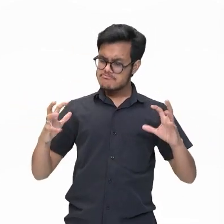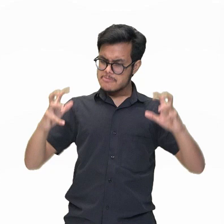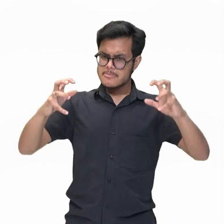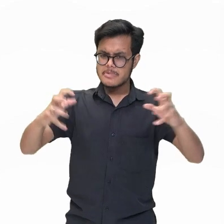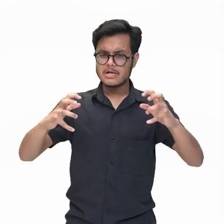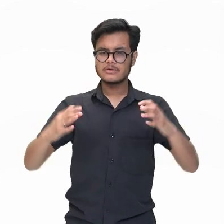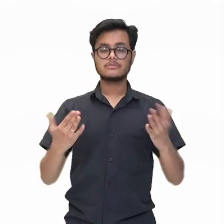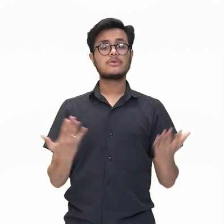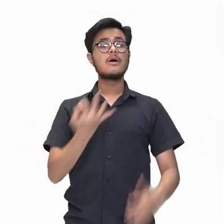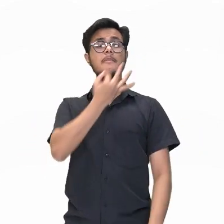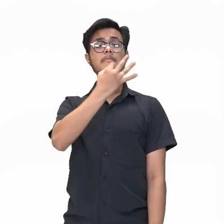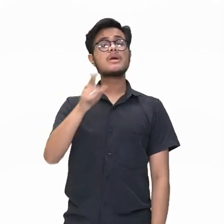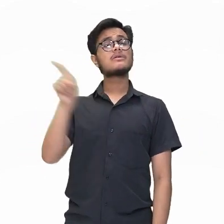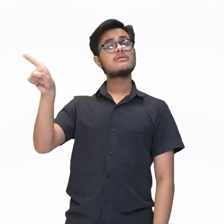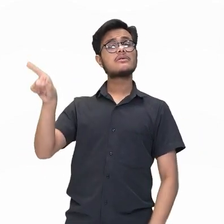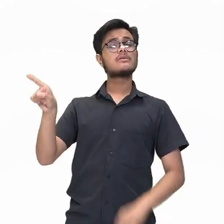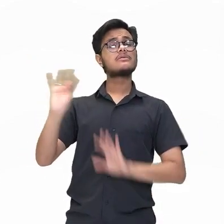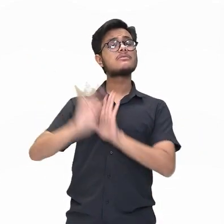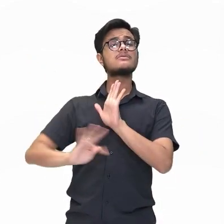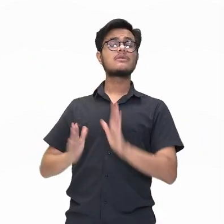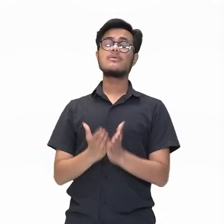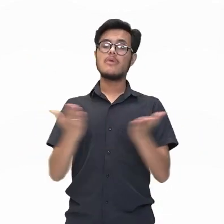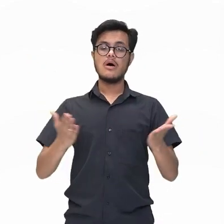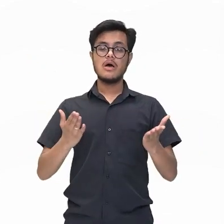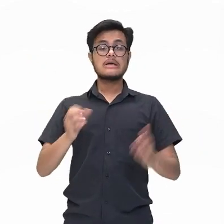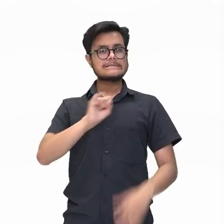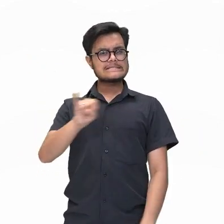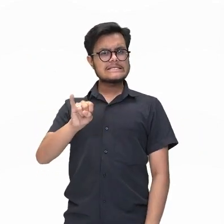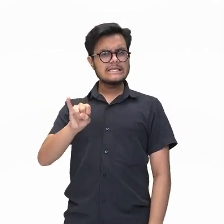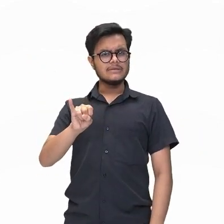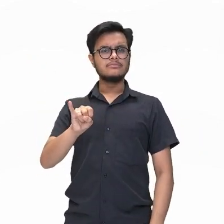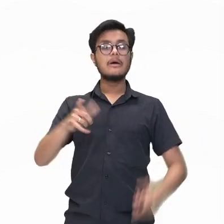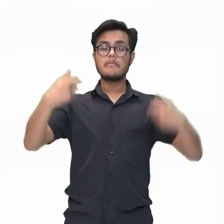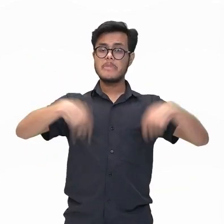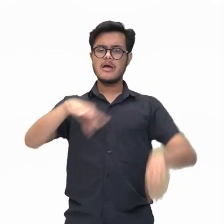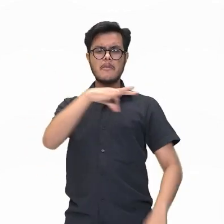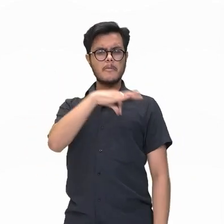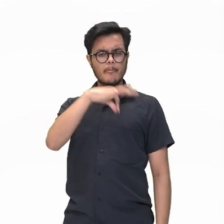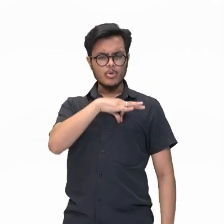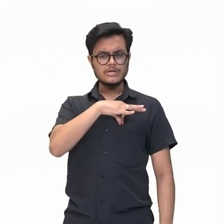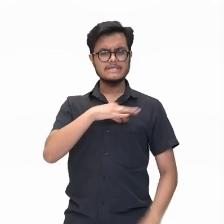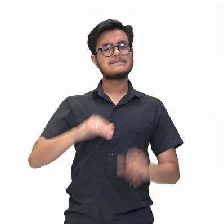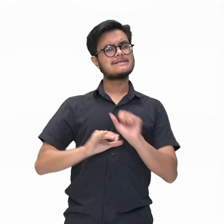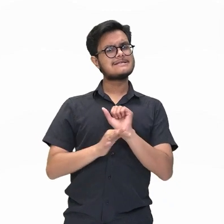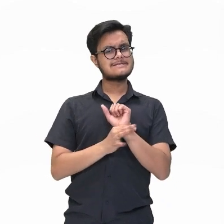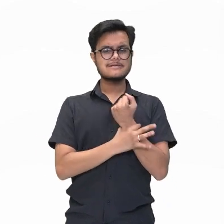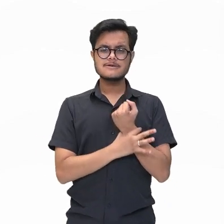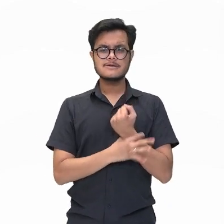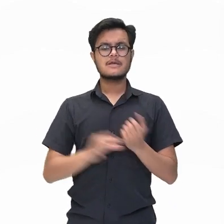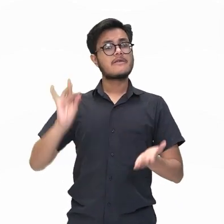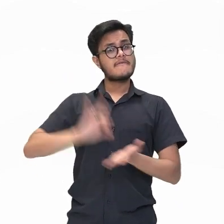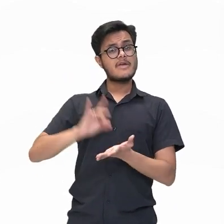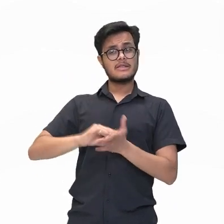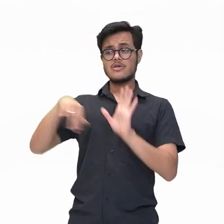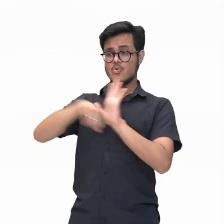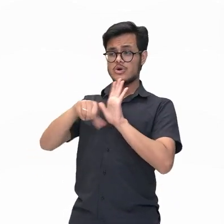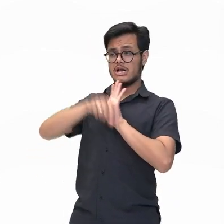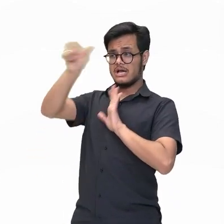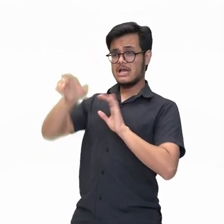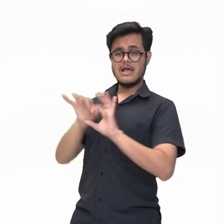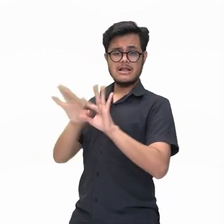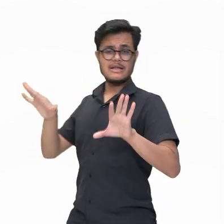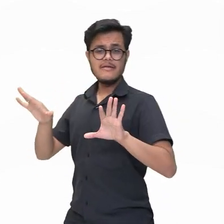Qual é a opinião que eu trago aí? Se o governo não usar a polícia para garantir a segurança, o crime vai tomar conta